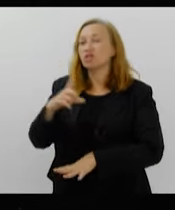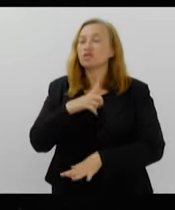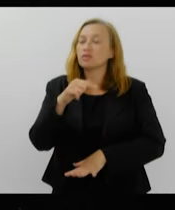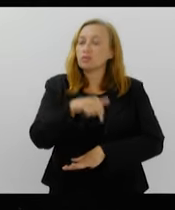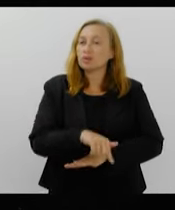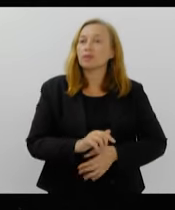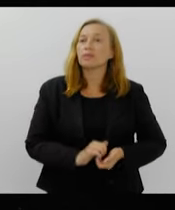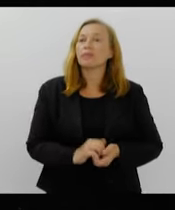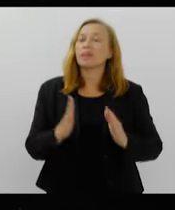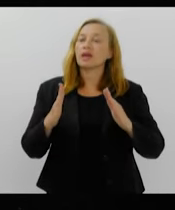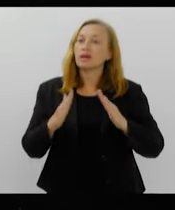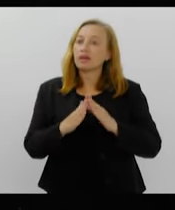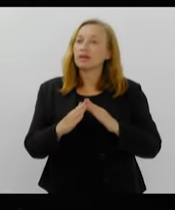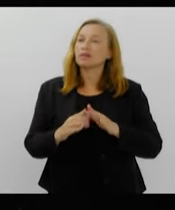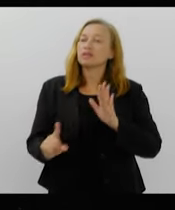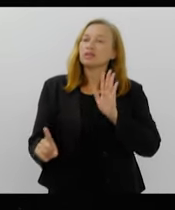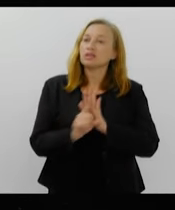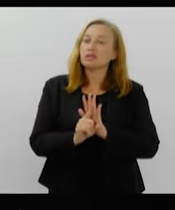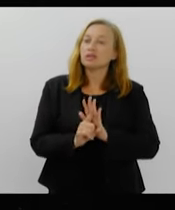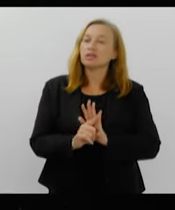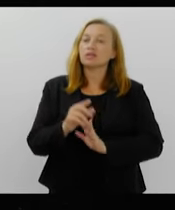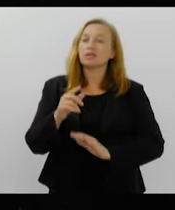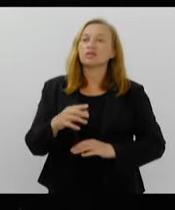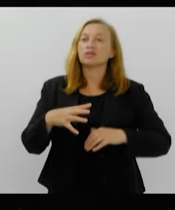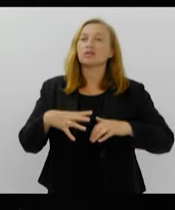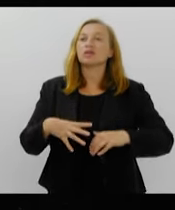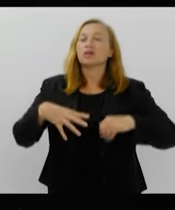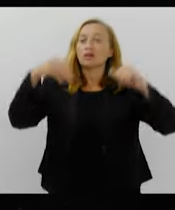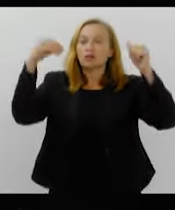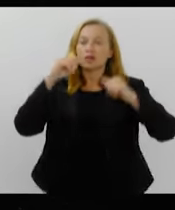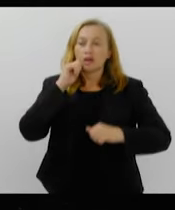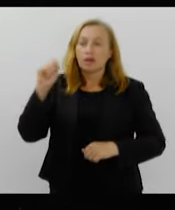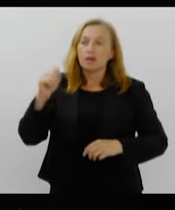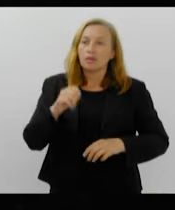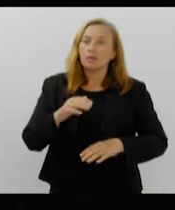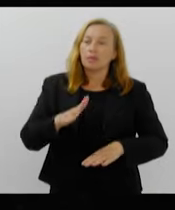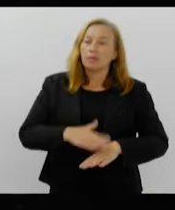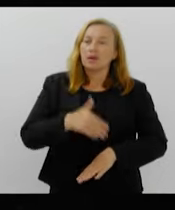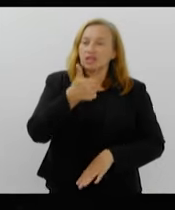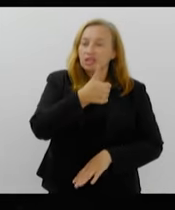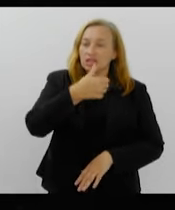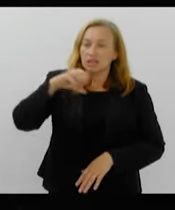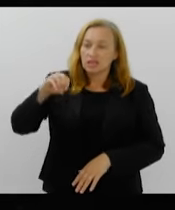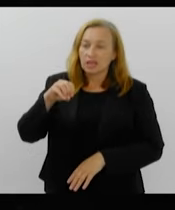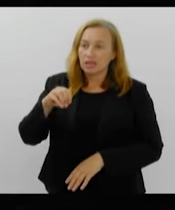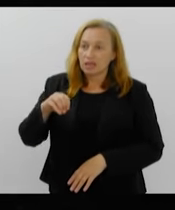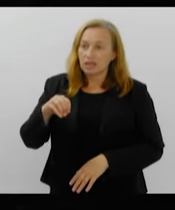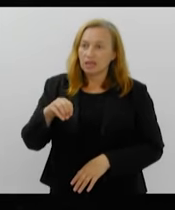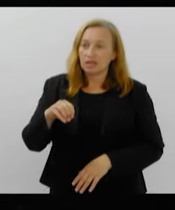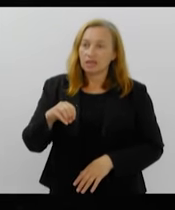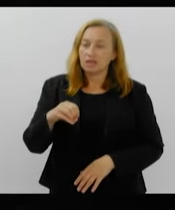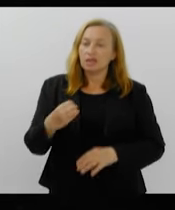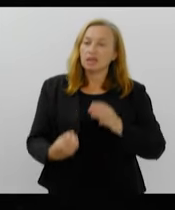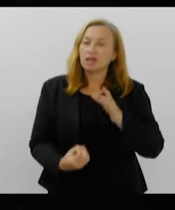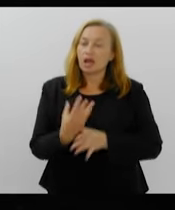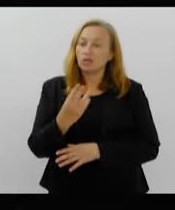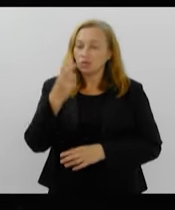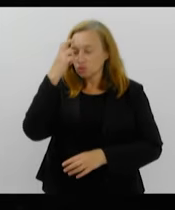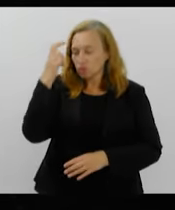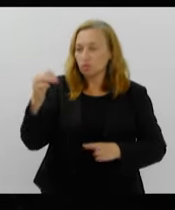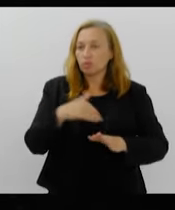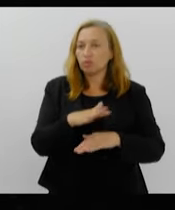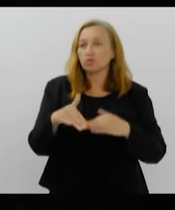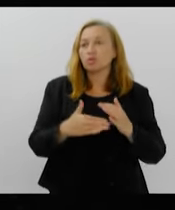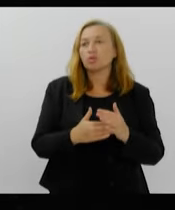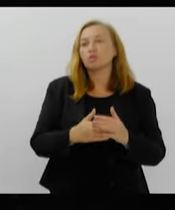aqui na casa Legislativa no palácio Tiradente mais de 100 fazedores e fazedoras de Cultura de todo